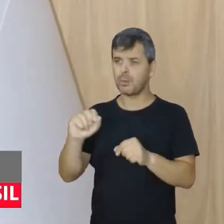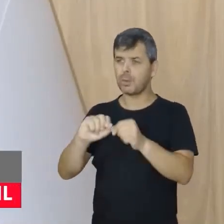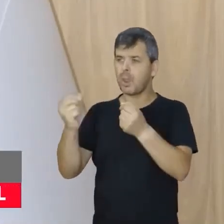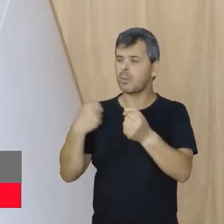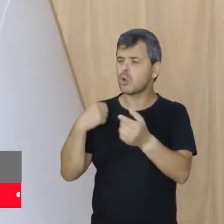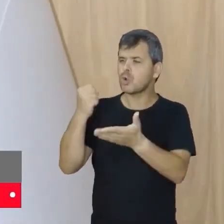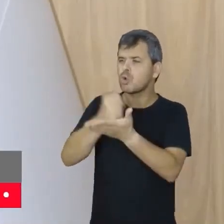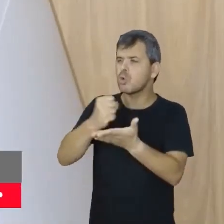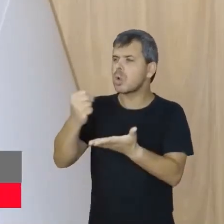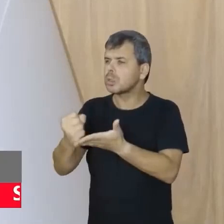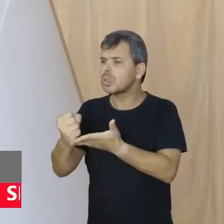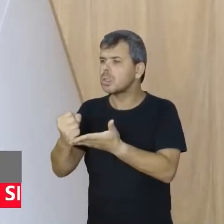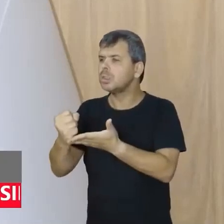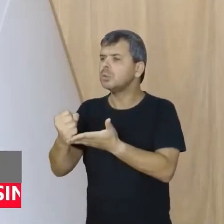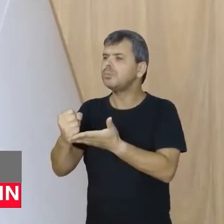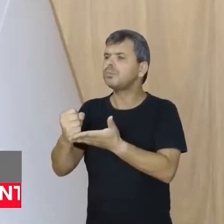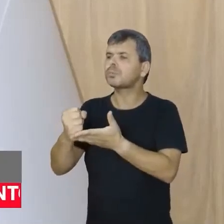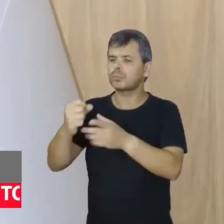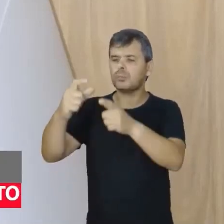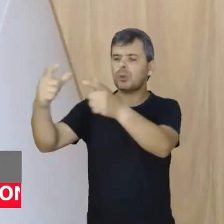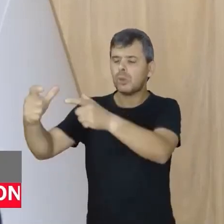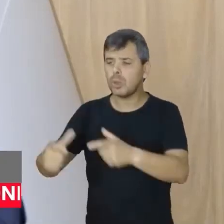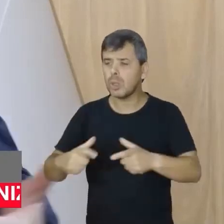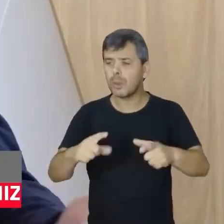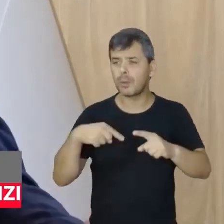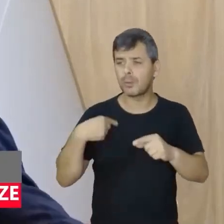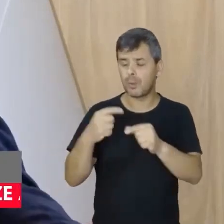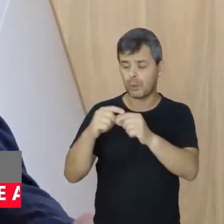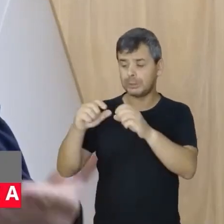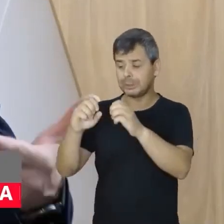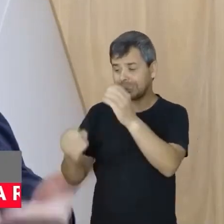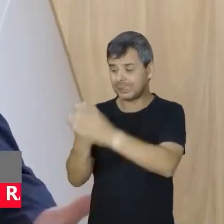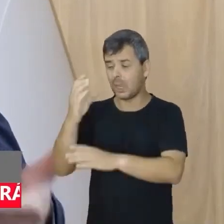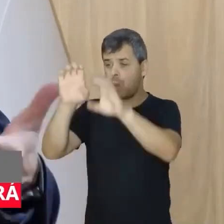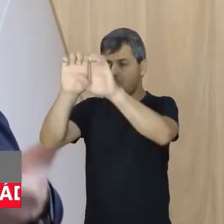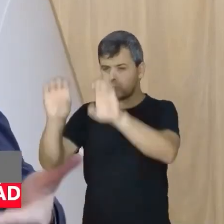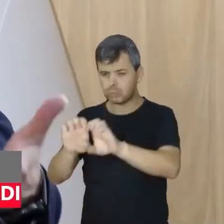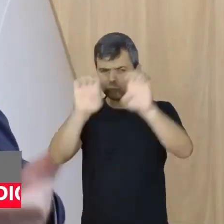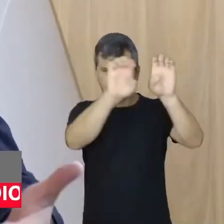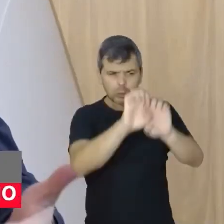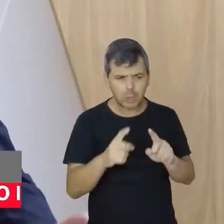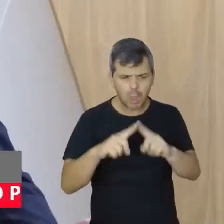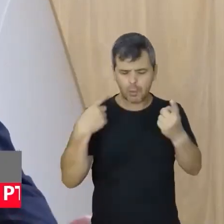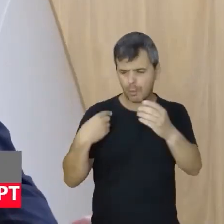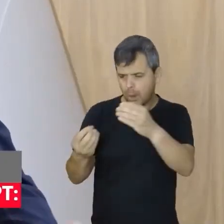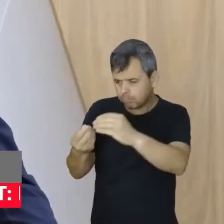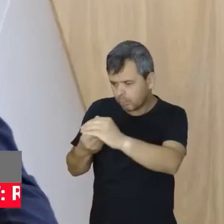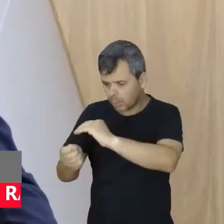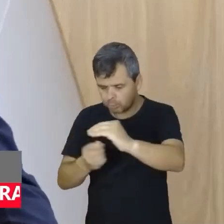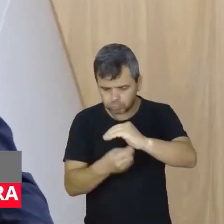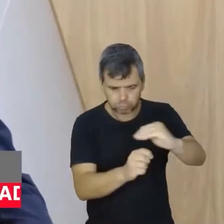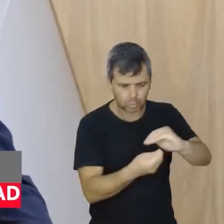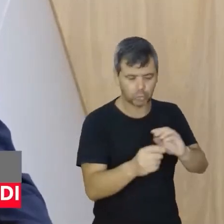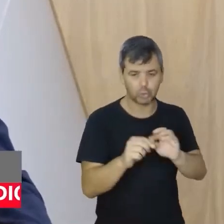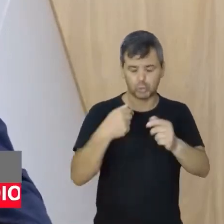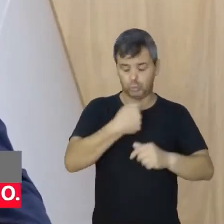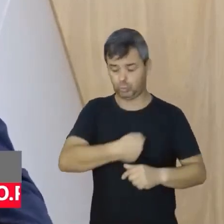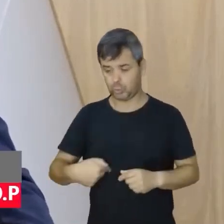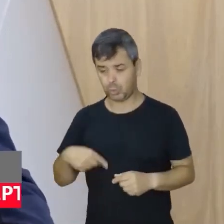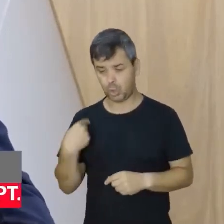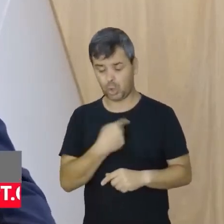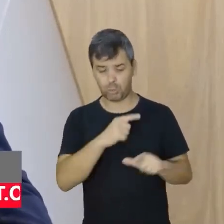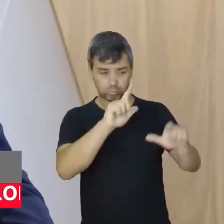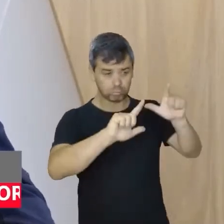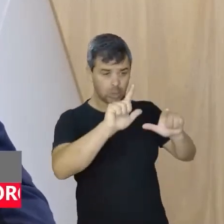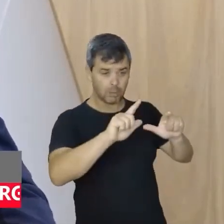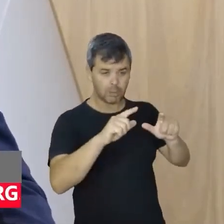também armazéns de particulares para a gente formar uma estrutura e voltar a fazer estoques públicos. Para os nossos telespectadores terem